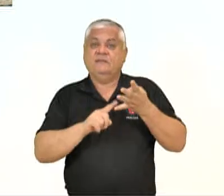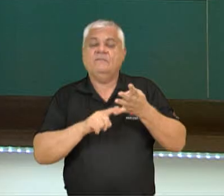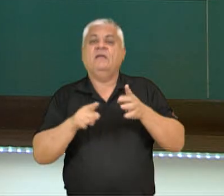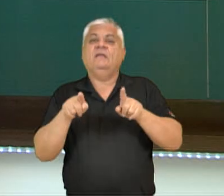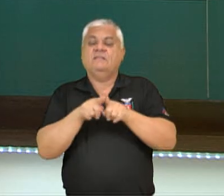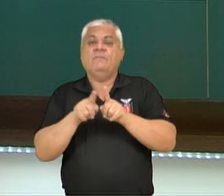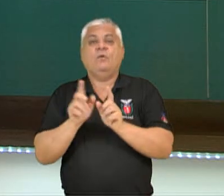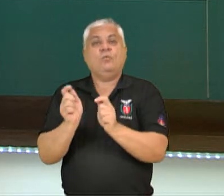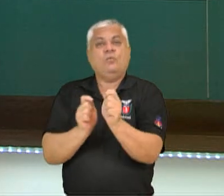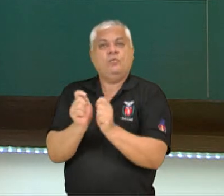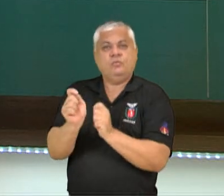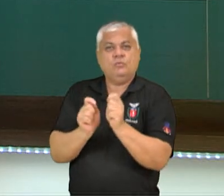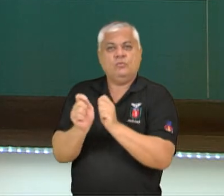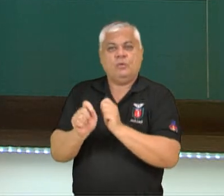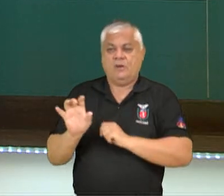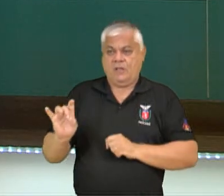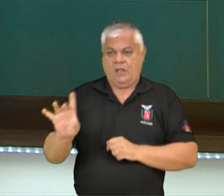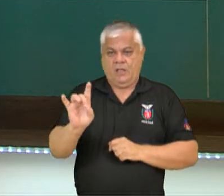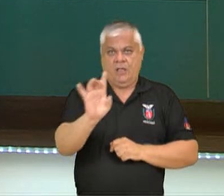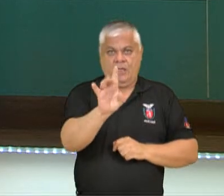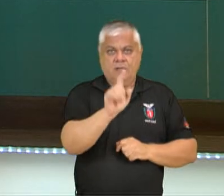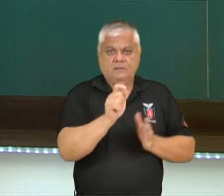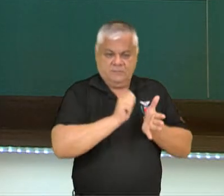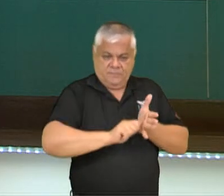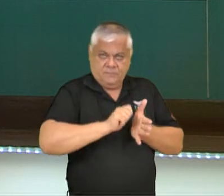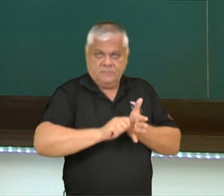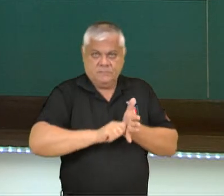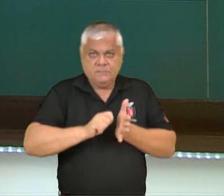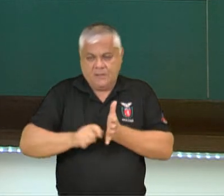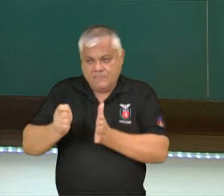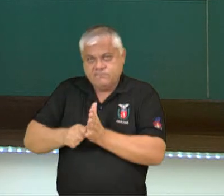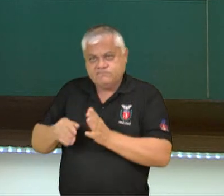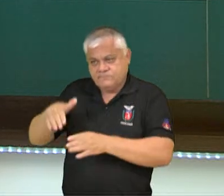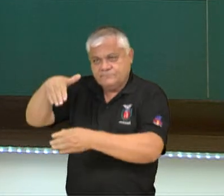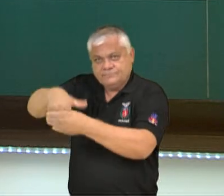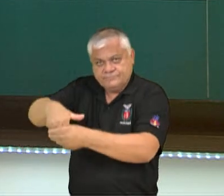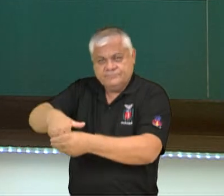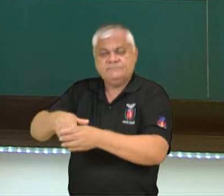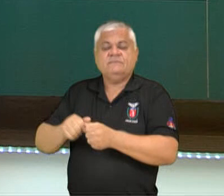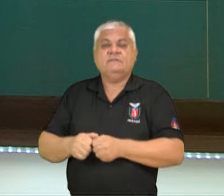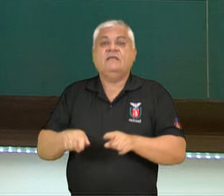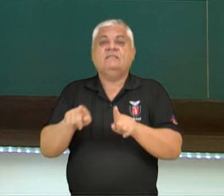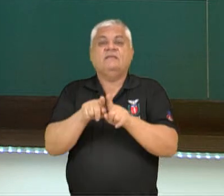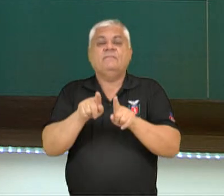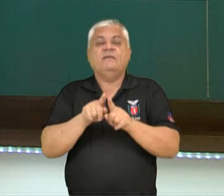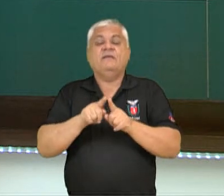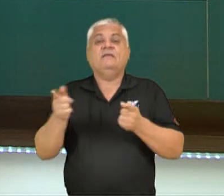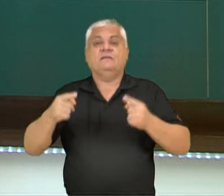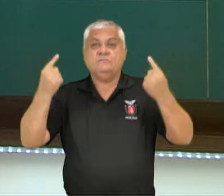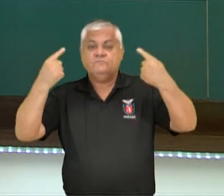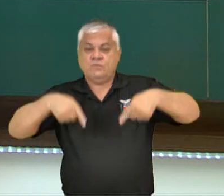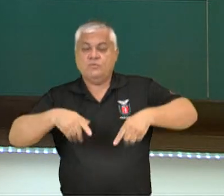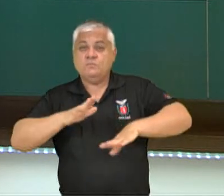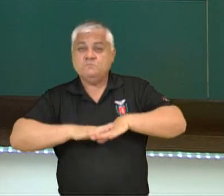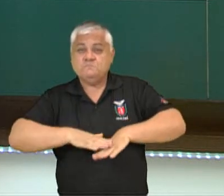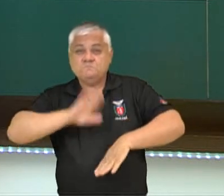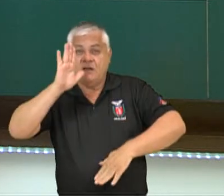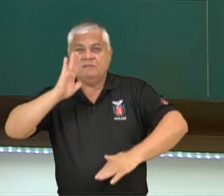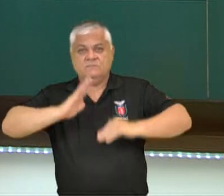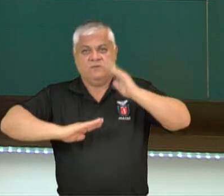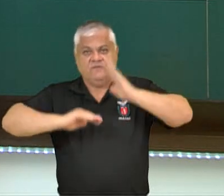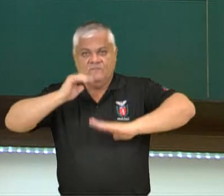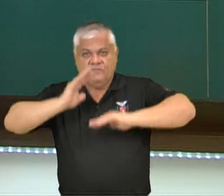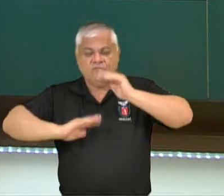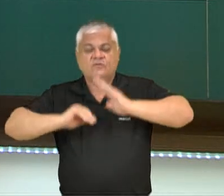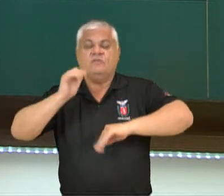de controle, onde cada corredor vai registrar a sua passada nos PCs, e as provas mais profissionais